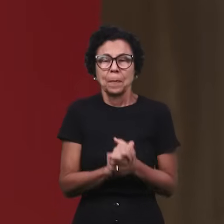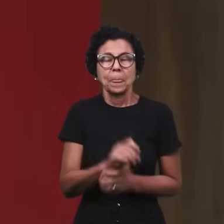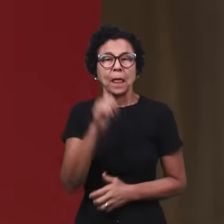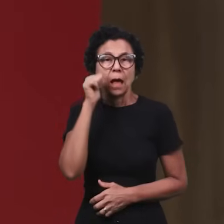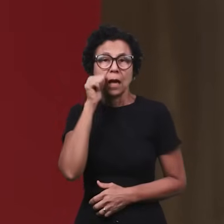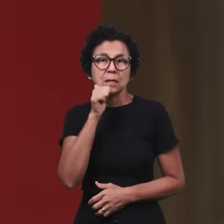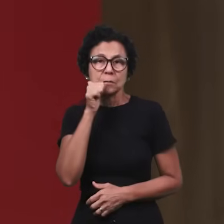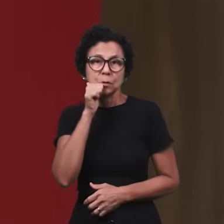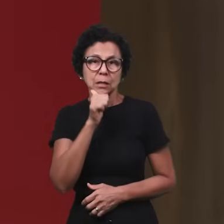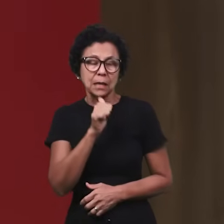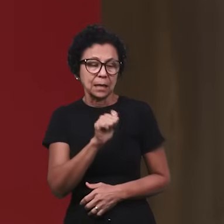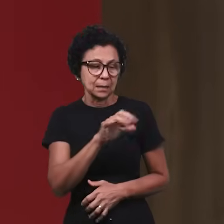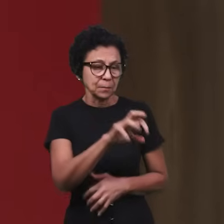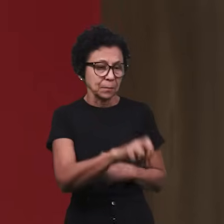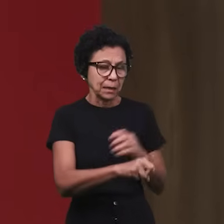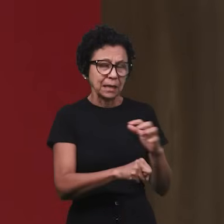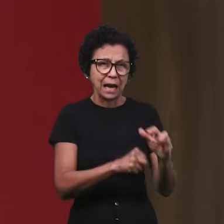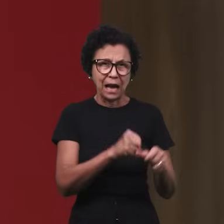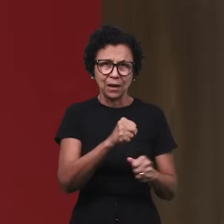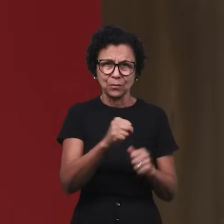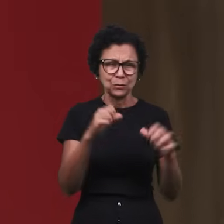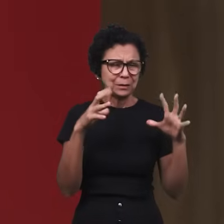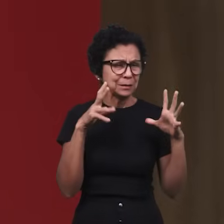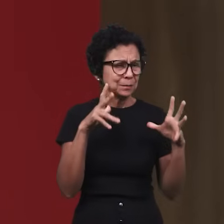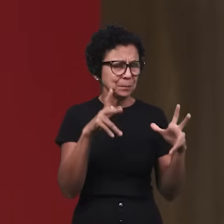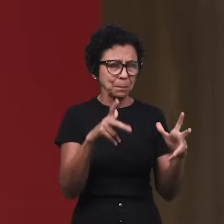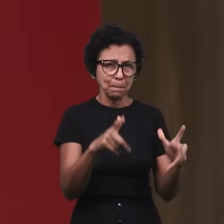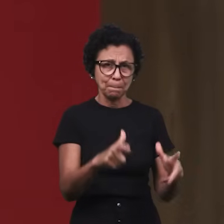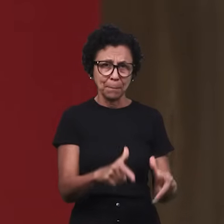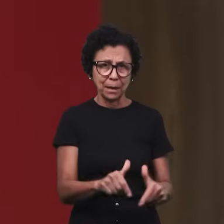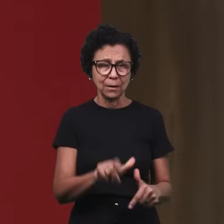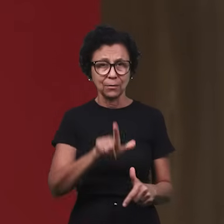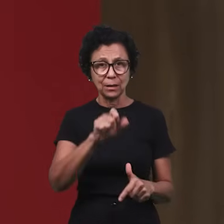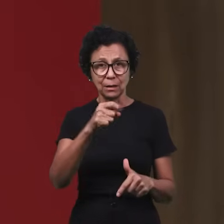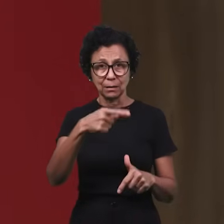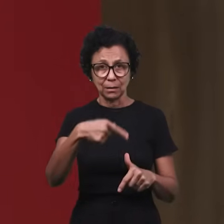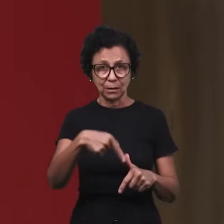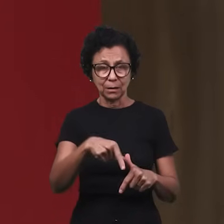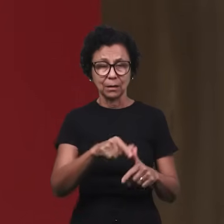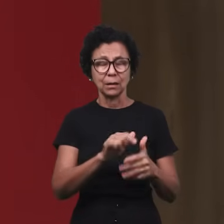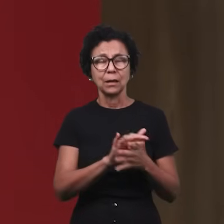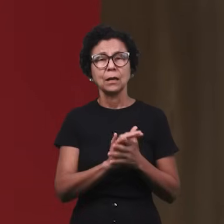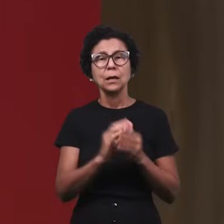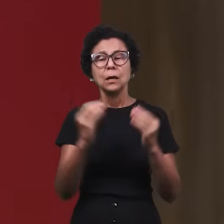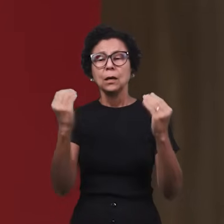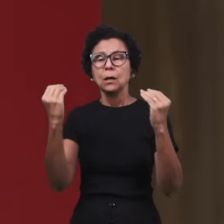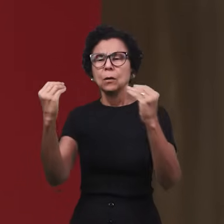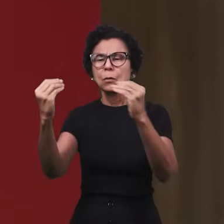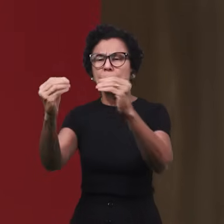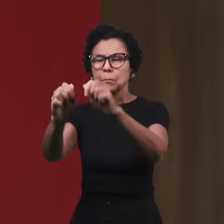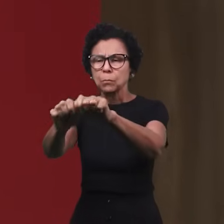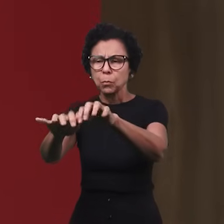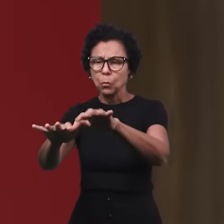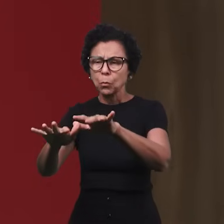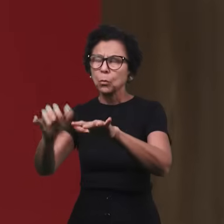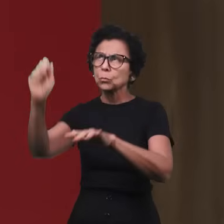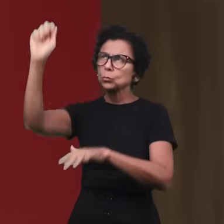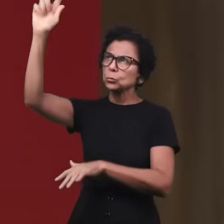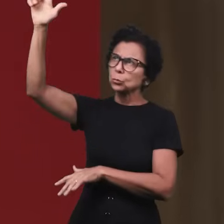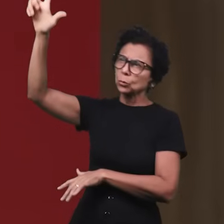elas retiravam as gorduras, as sujeiras daquela lã, deixavam ela secando no sol, e